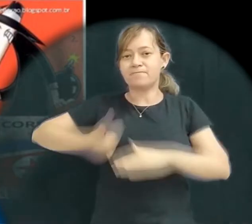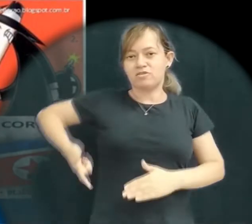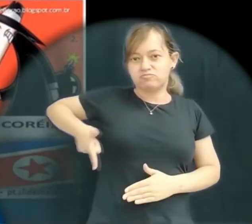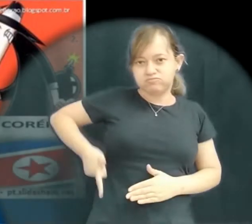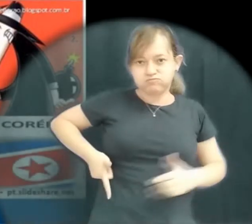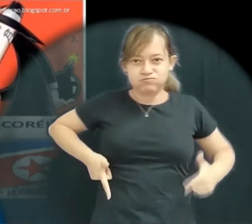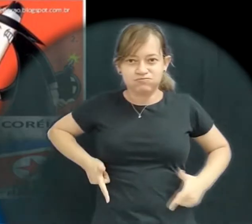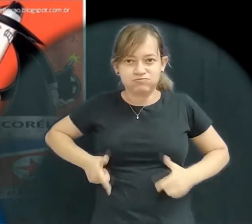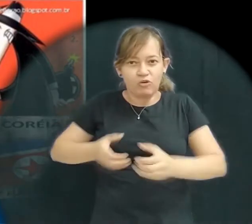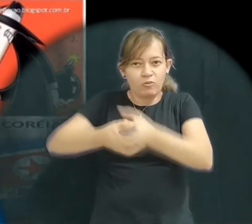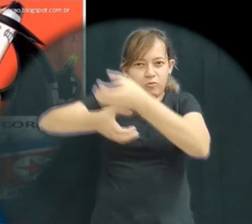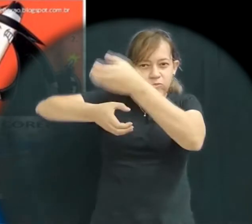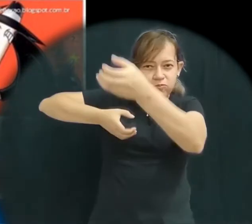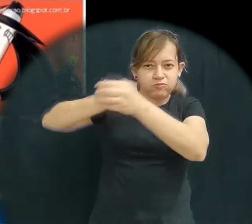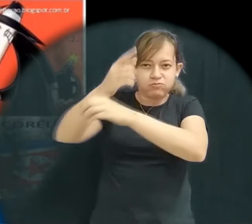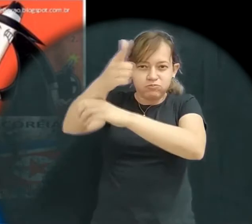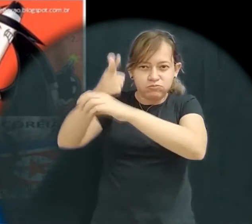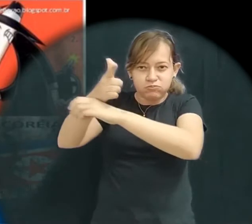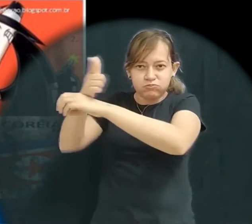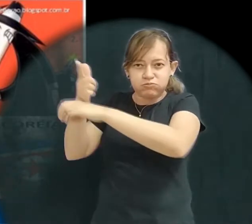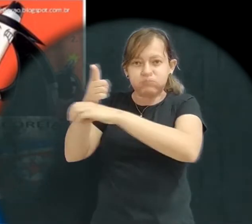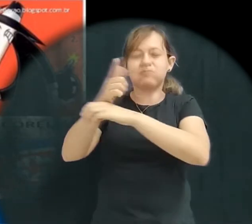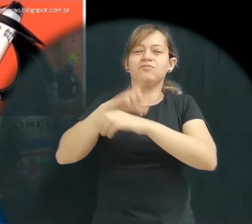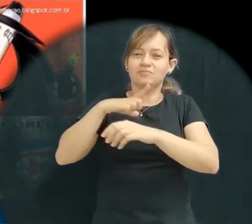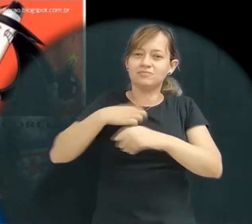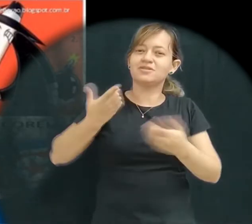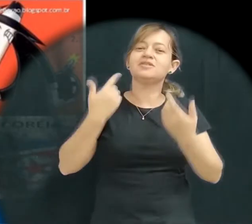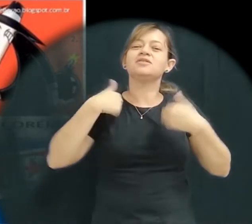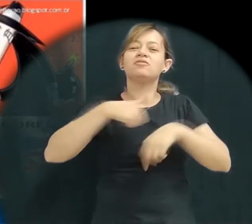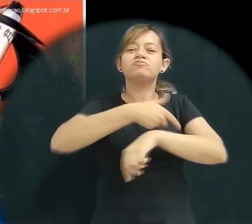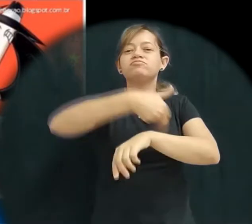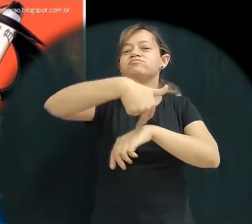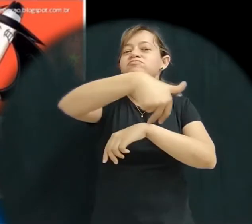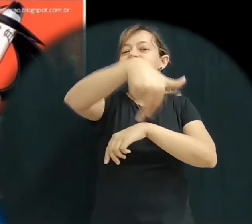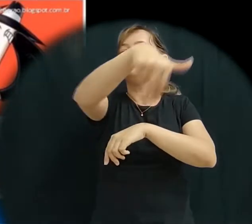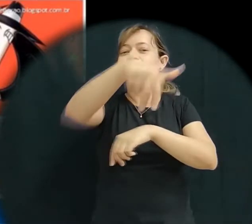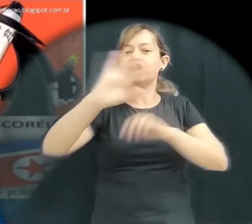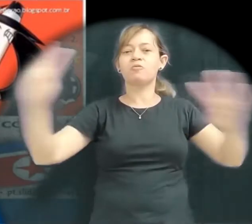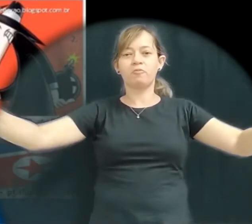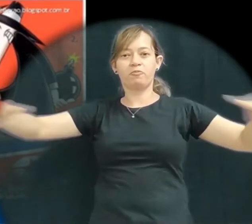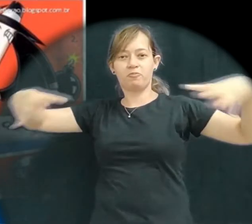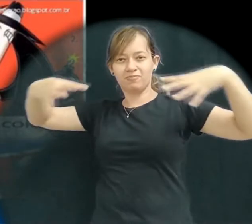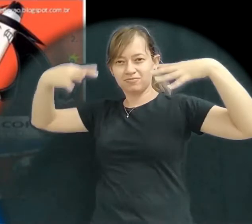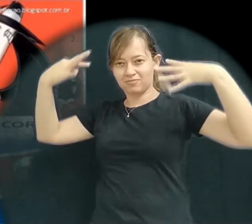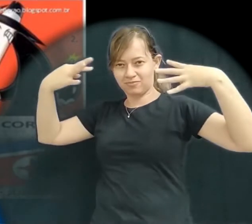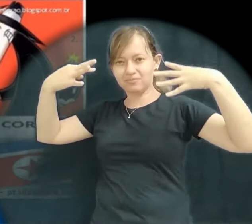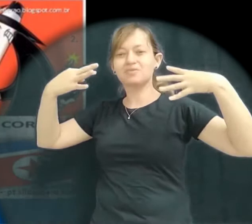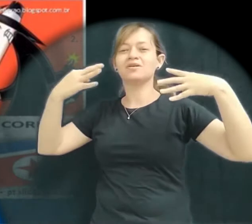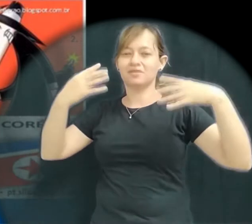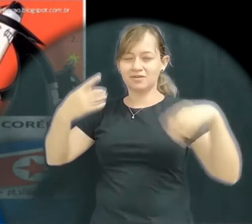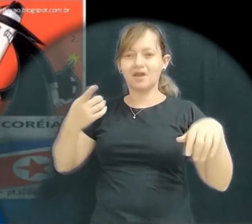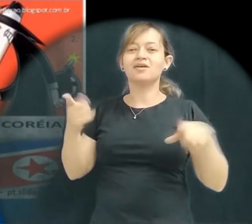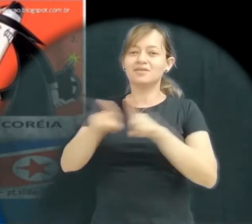Eles desfilavam seus mísseis, suas bombas, suas novas armas e também davam declarações provocando um ao